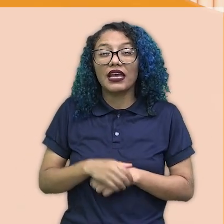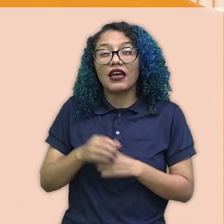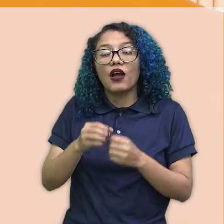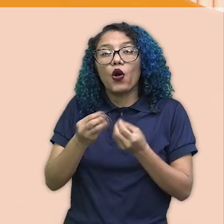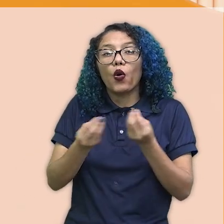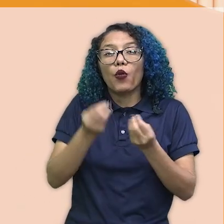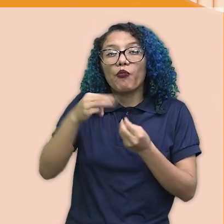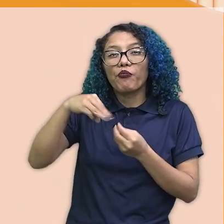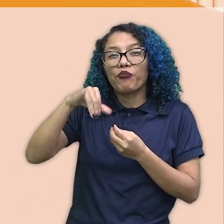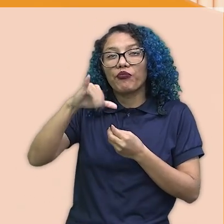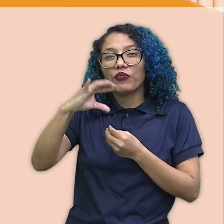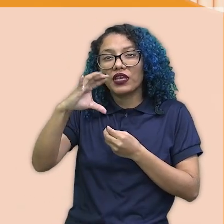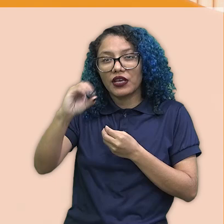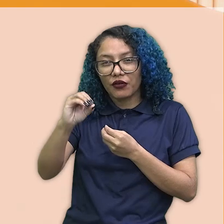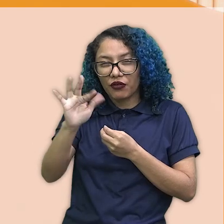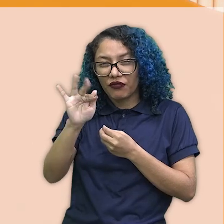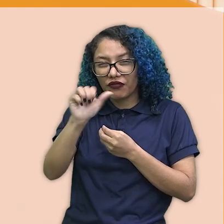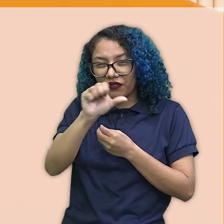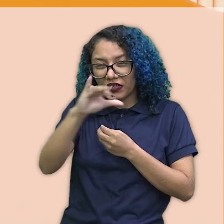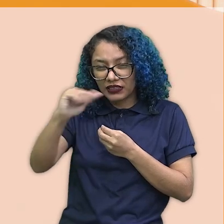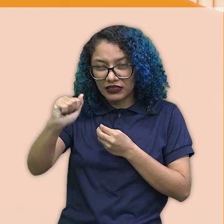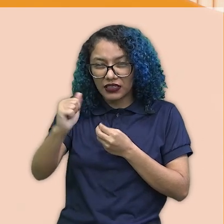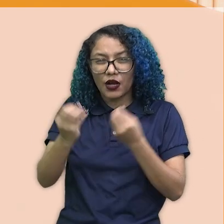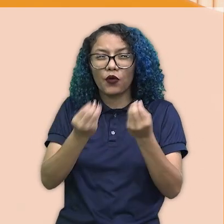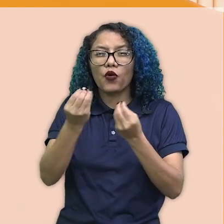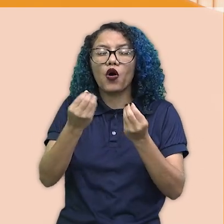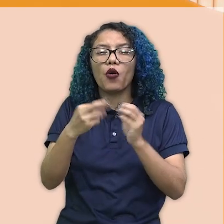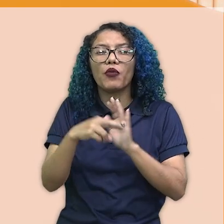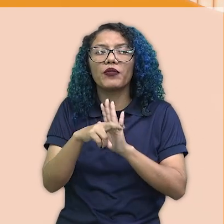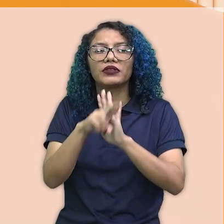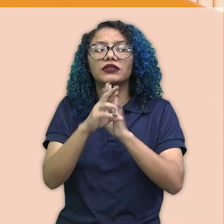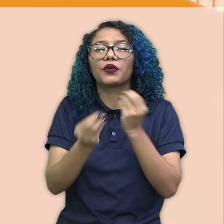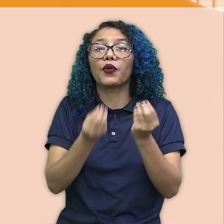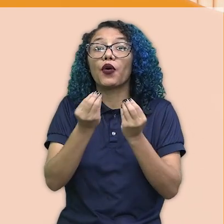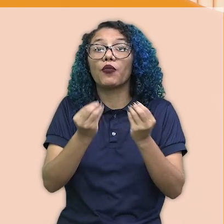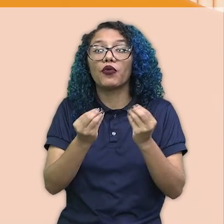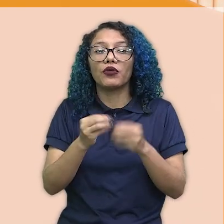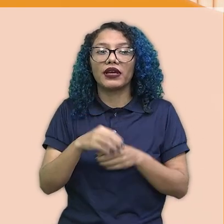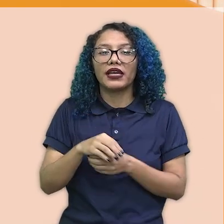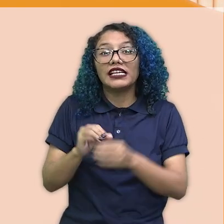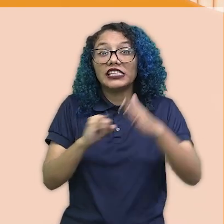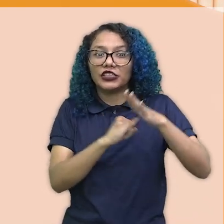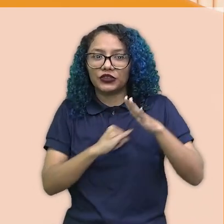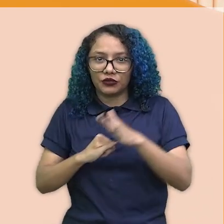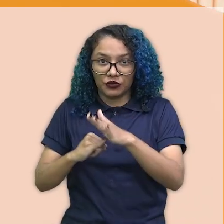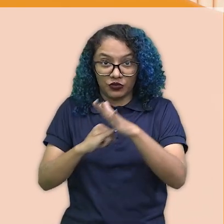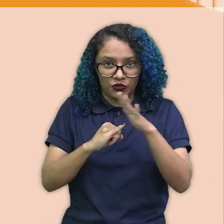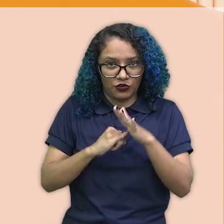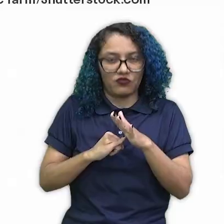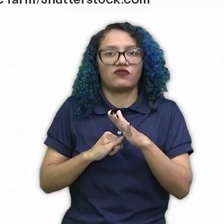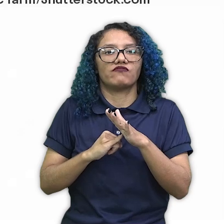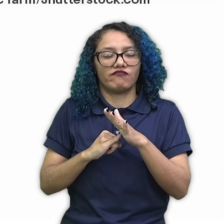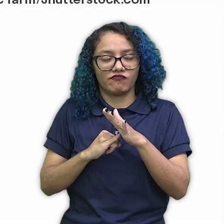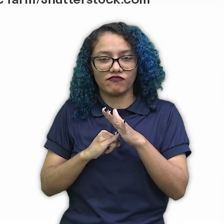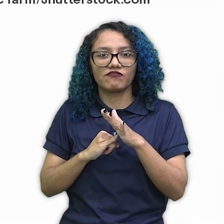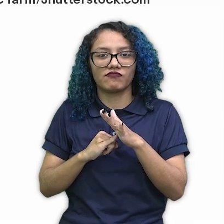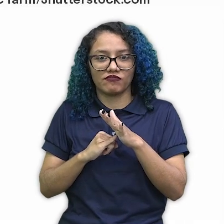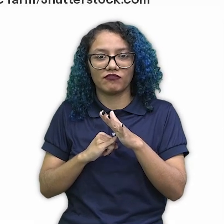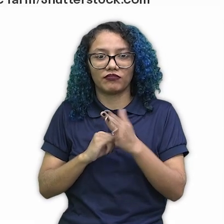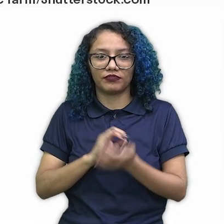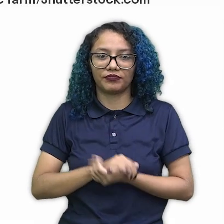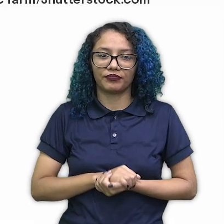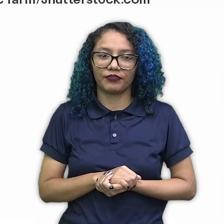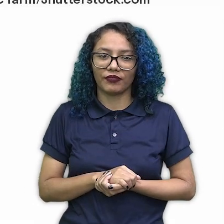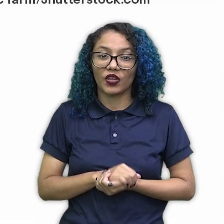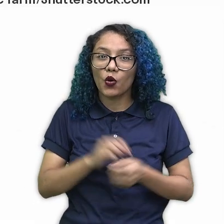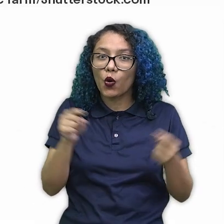de microfísica, instituições que vão controlar a gente. Vamos entender isso daí? Vamos lá, vem comigo, olha só.